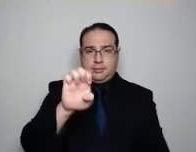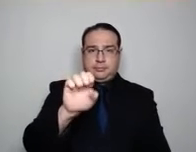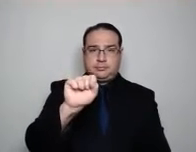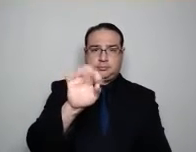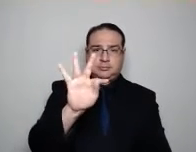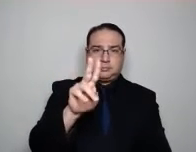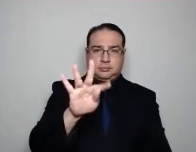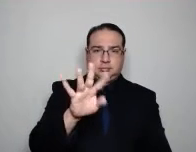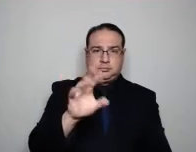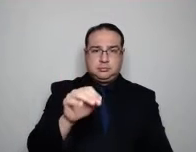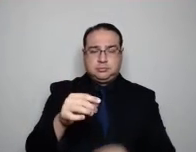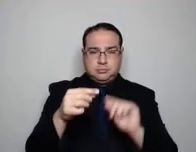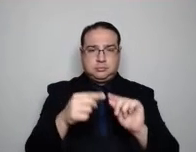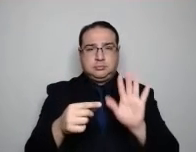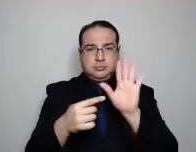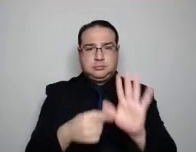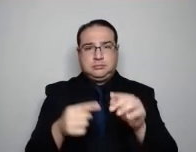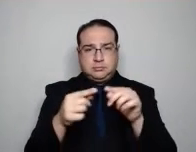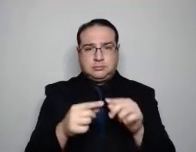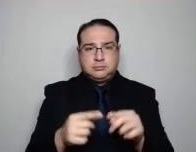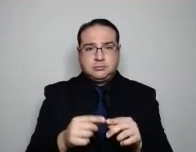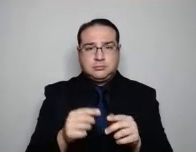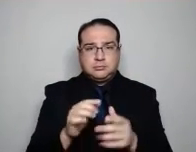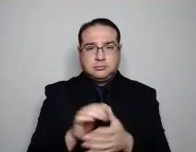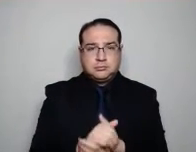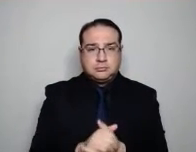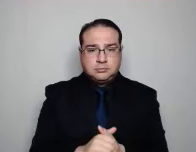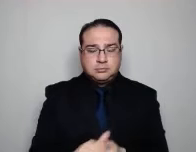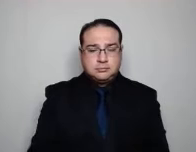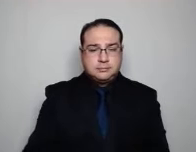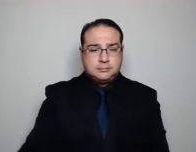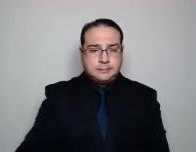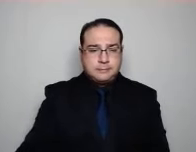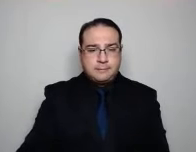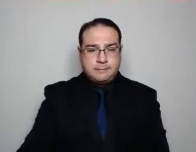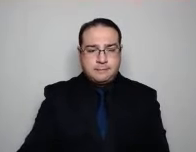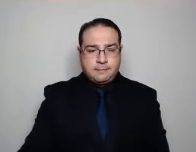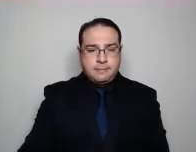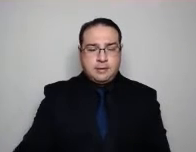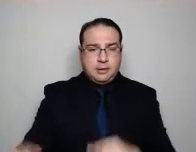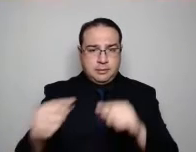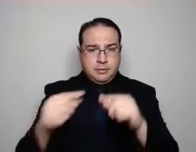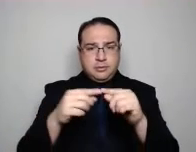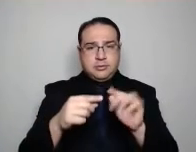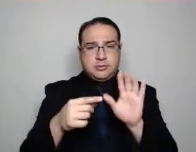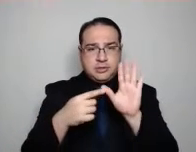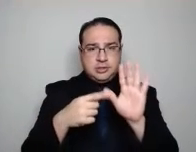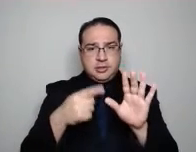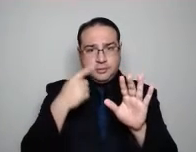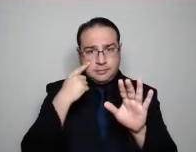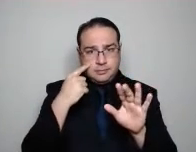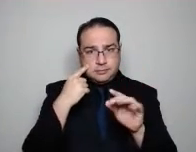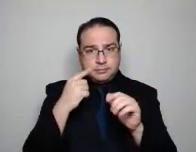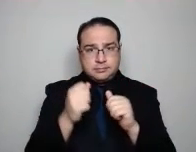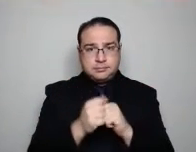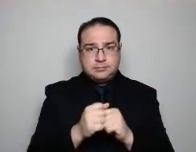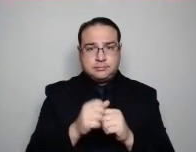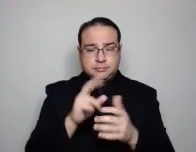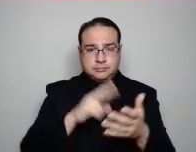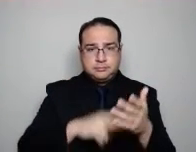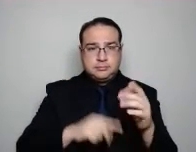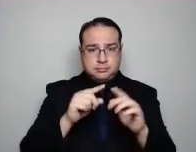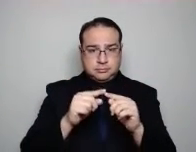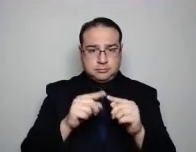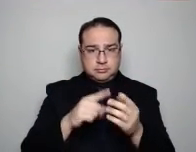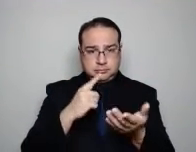Geral Extraordinária. Né? A lei, desculpa, eu sei que eu vou passar do tempo um pouquinho que eu prometi, mas eu preciso falar